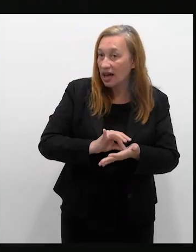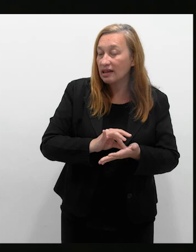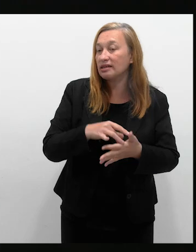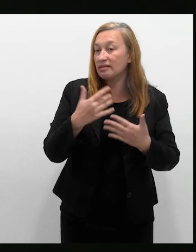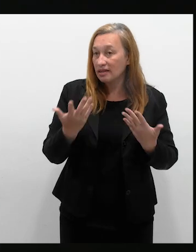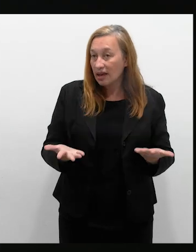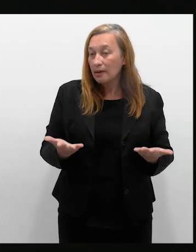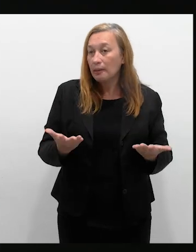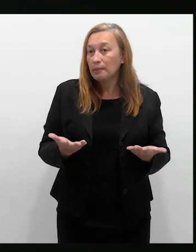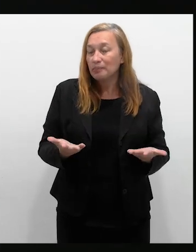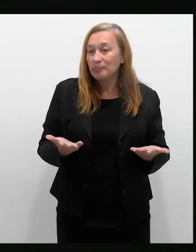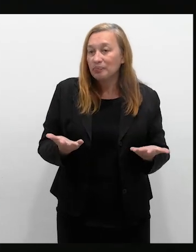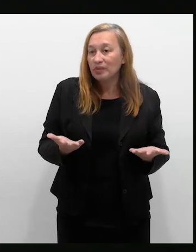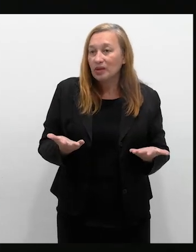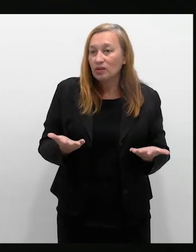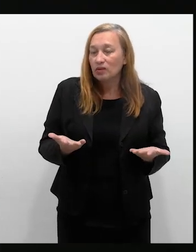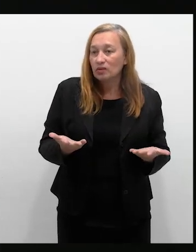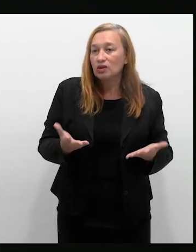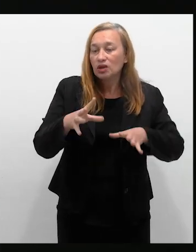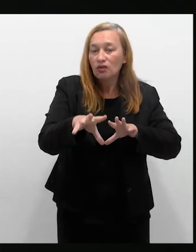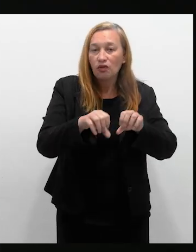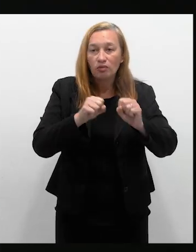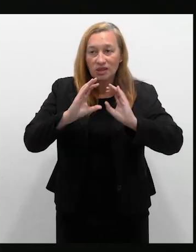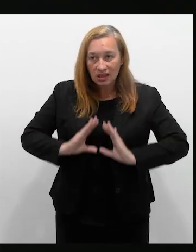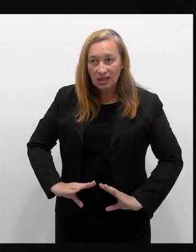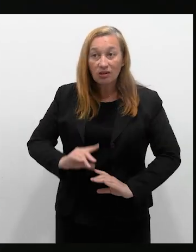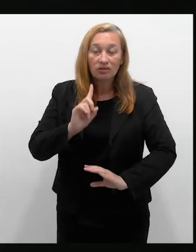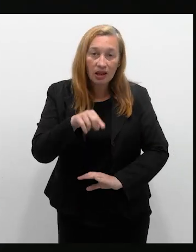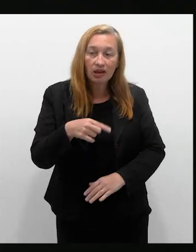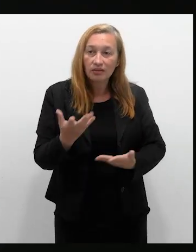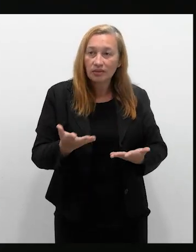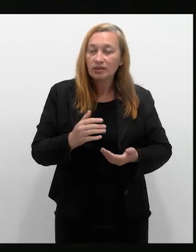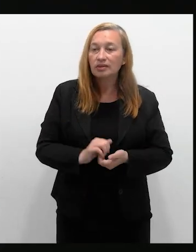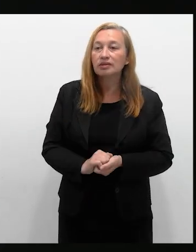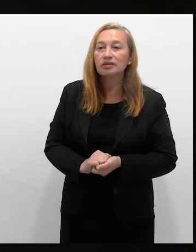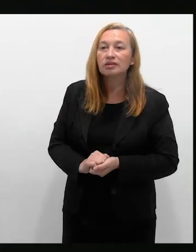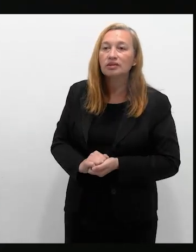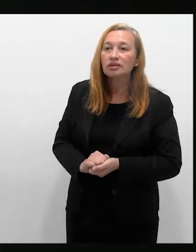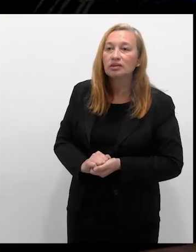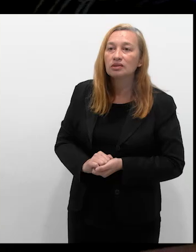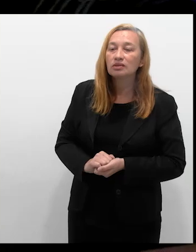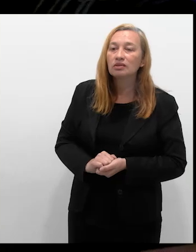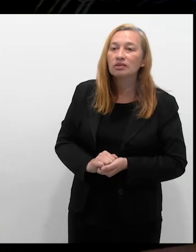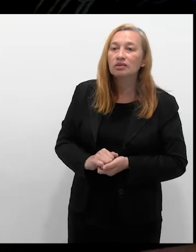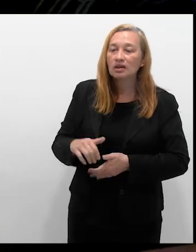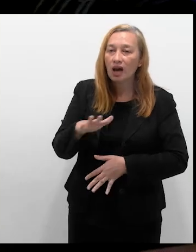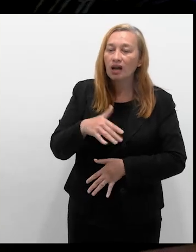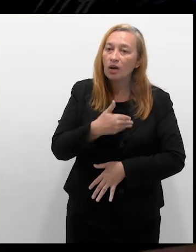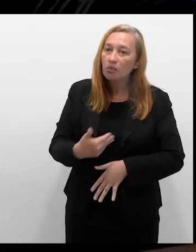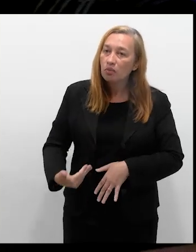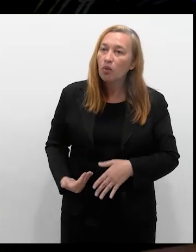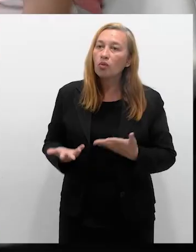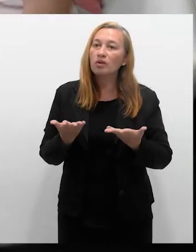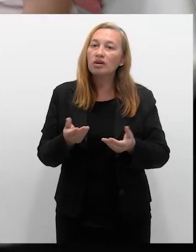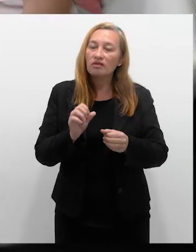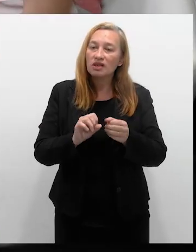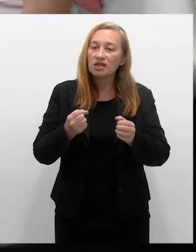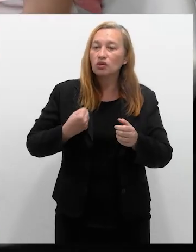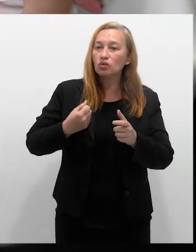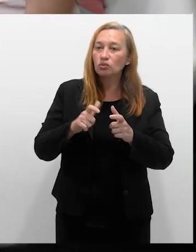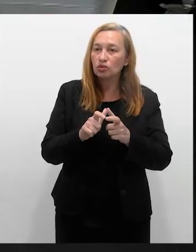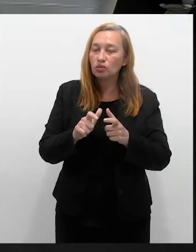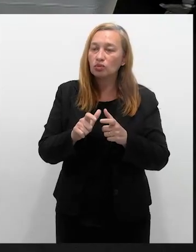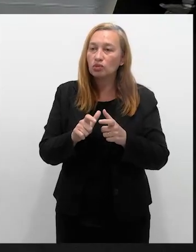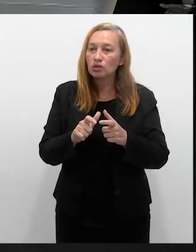Na verdade. Com certeza. Que forma o cidadão, né? Porque levar isso para o âmbito público vai fazer